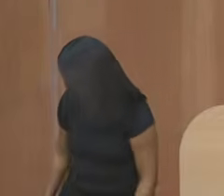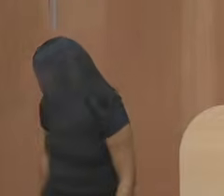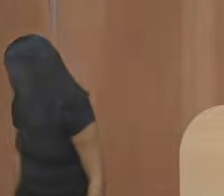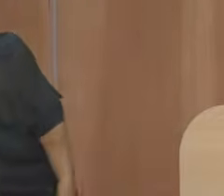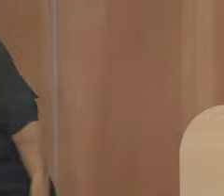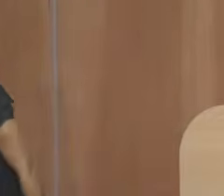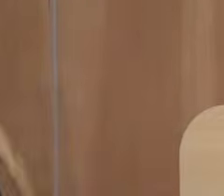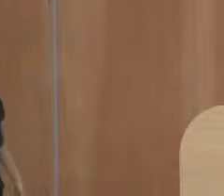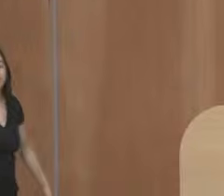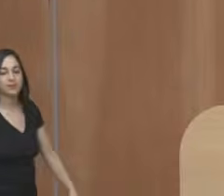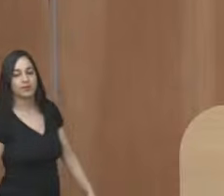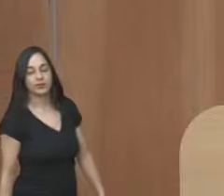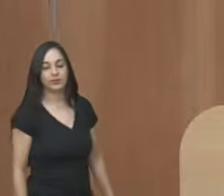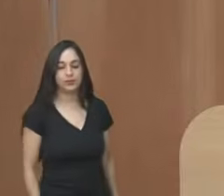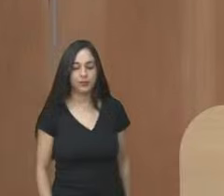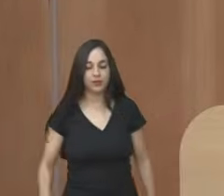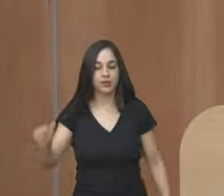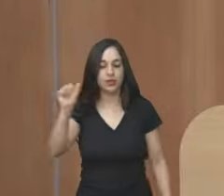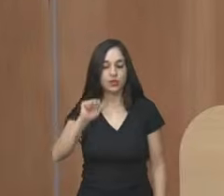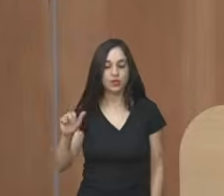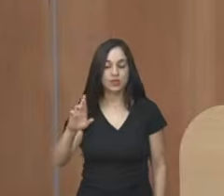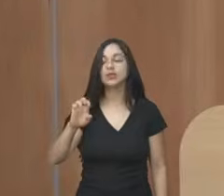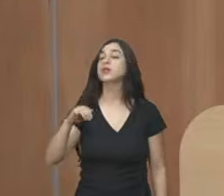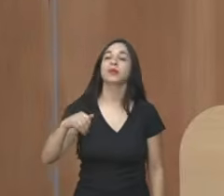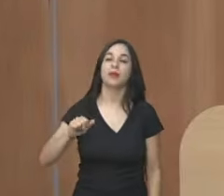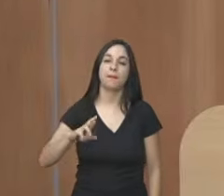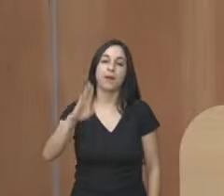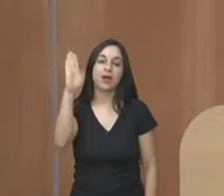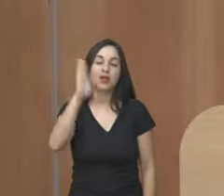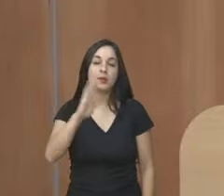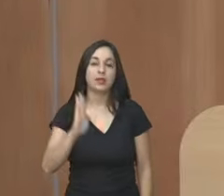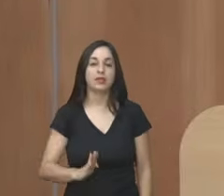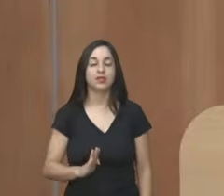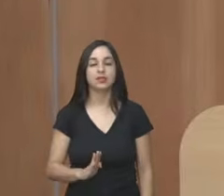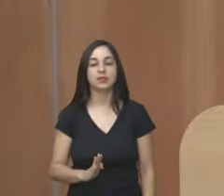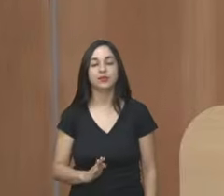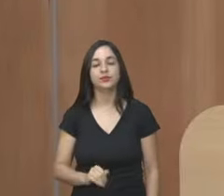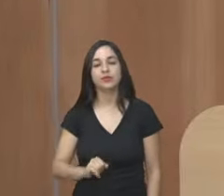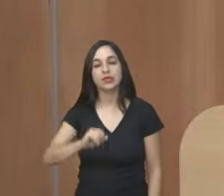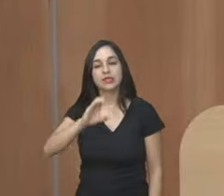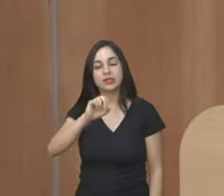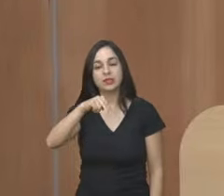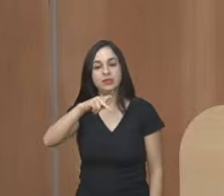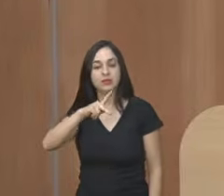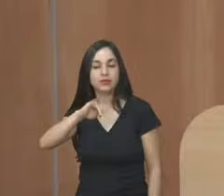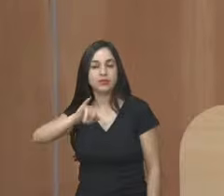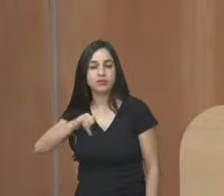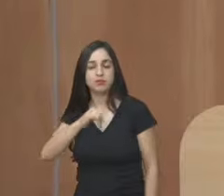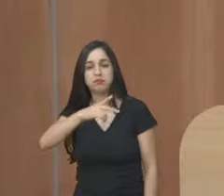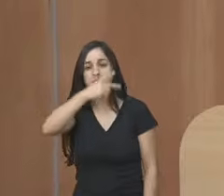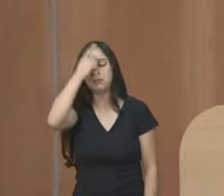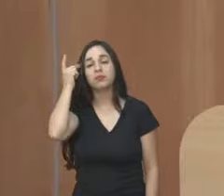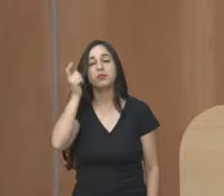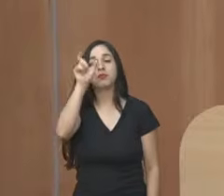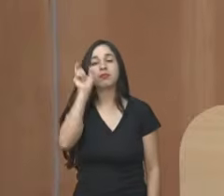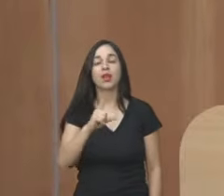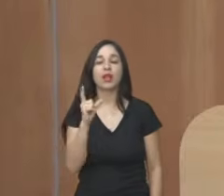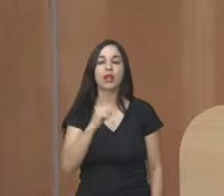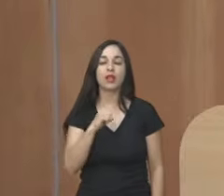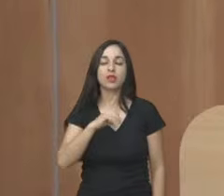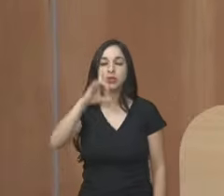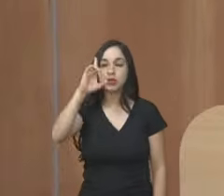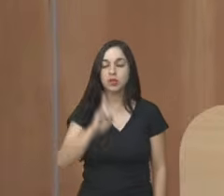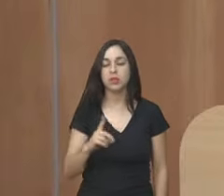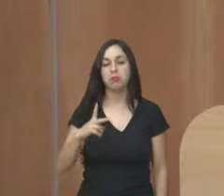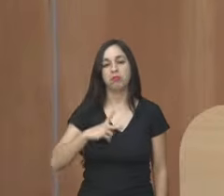Justificativa. A Associação Remar do Brasil é pessoa jurídica de direito privado, beneficente com fins não